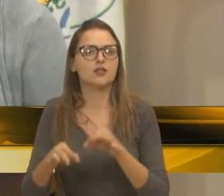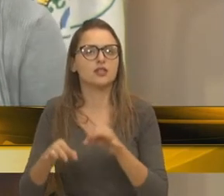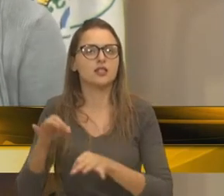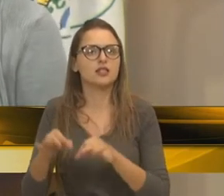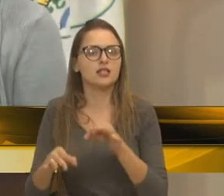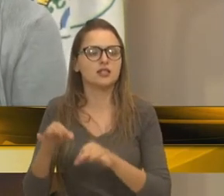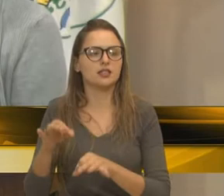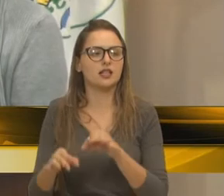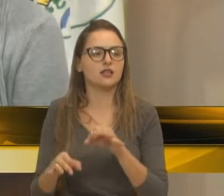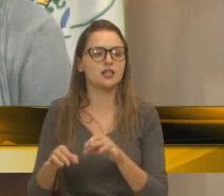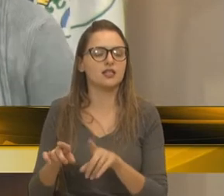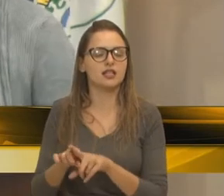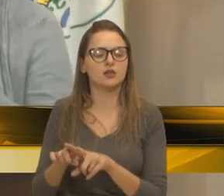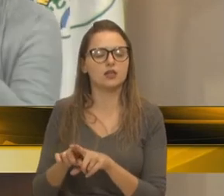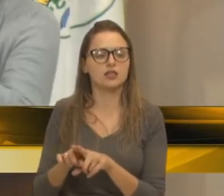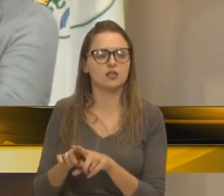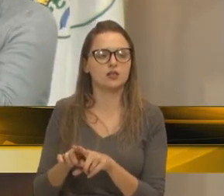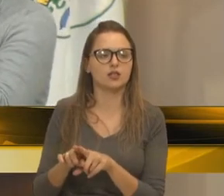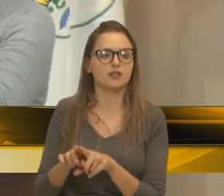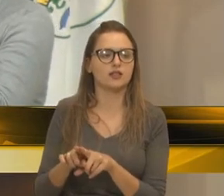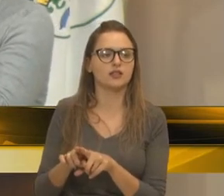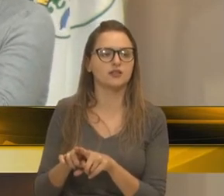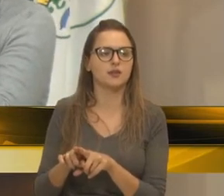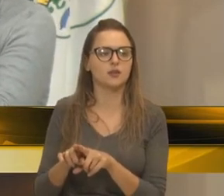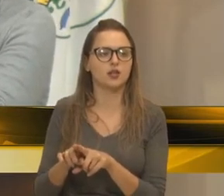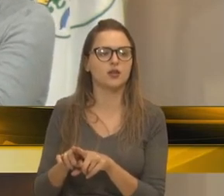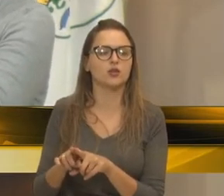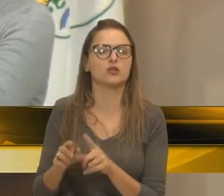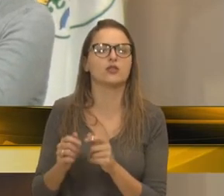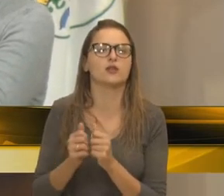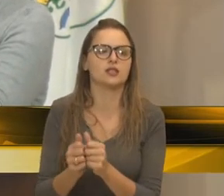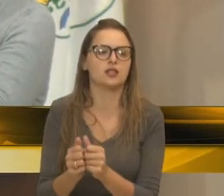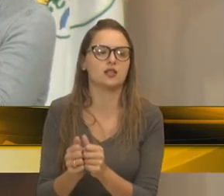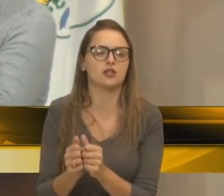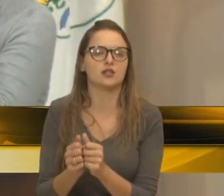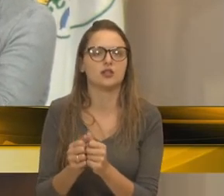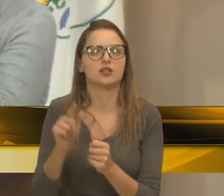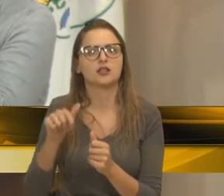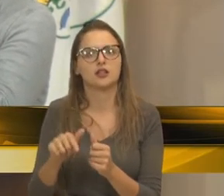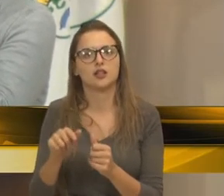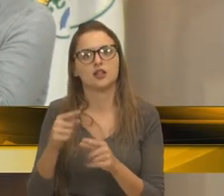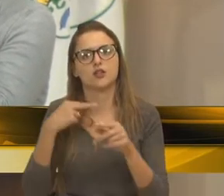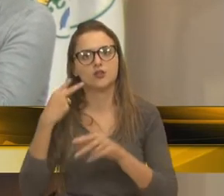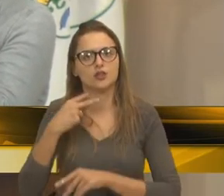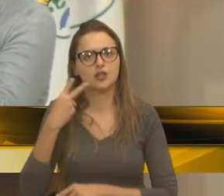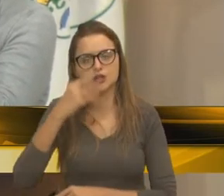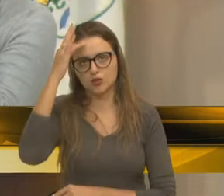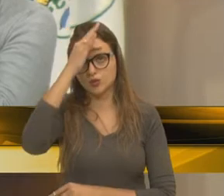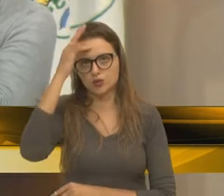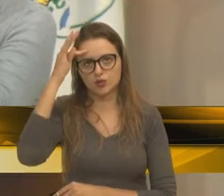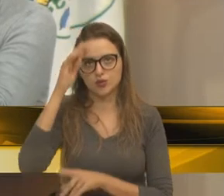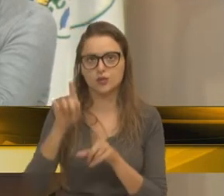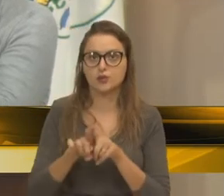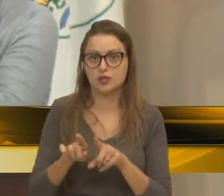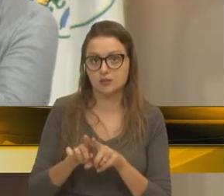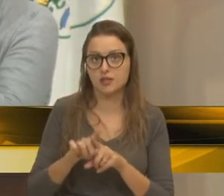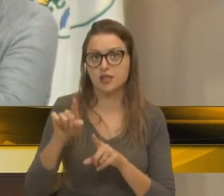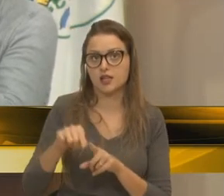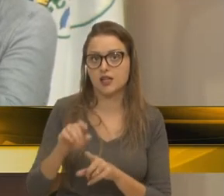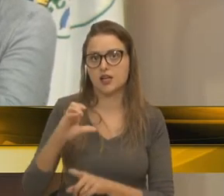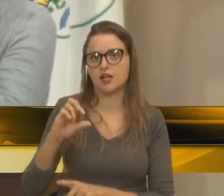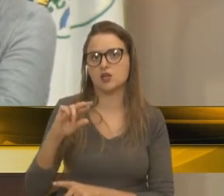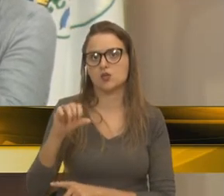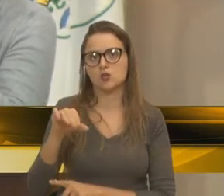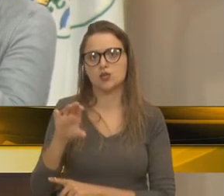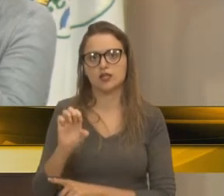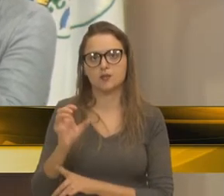esses casos exigem muito de nós, enquanto parlamentares. Como o vereador Toigo também comentou, é um crime contra a